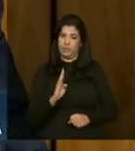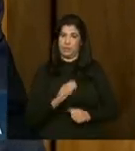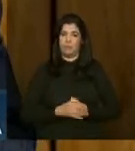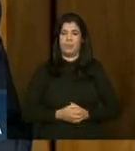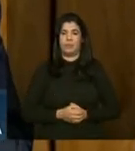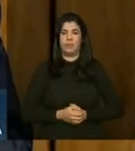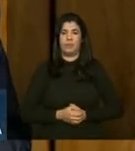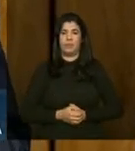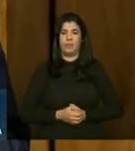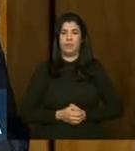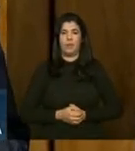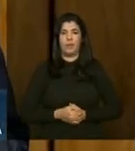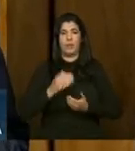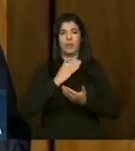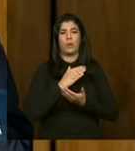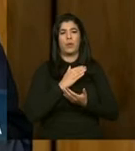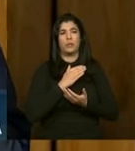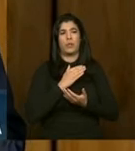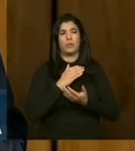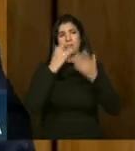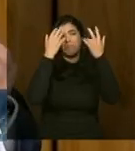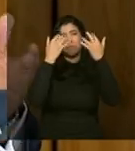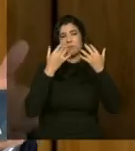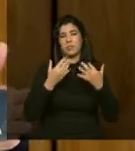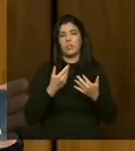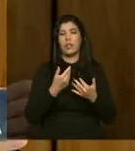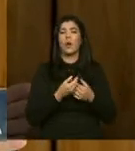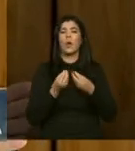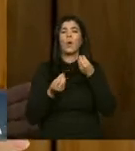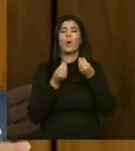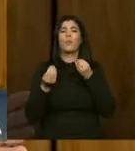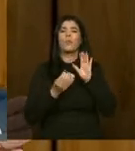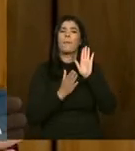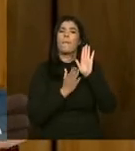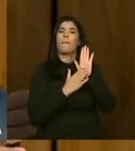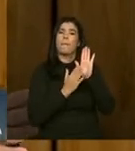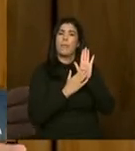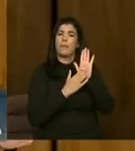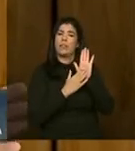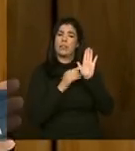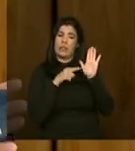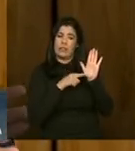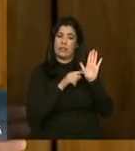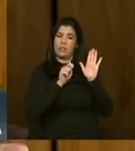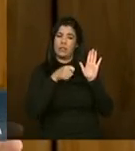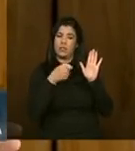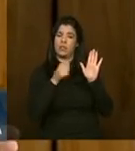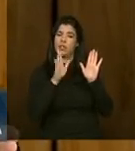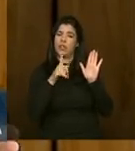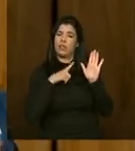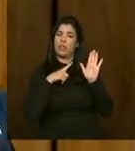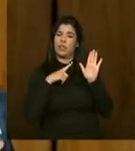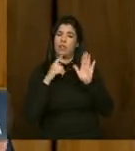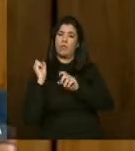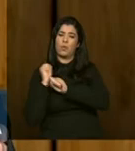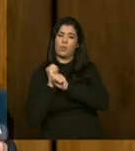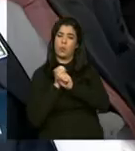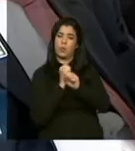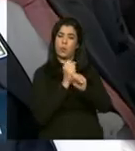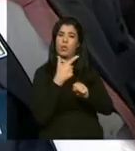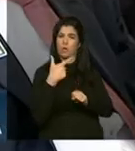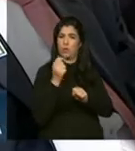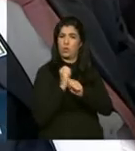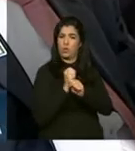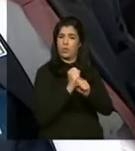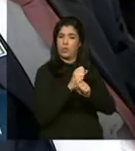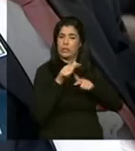Só para falar com o senhor a respeito das propostas, essas propostas foram trabalhadas durante dois anos pela Confederação